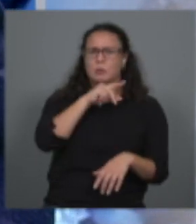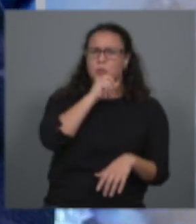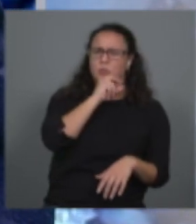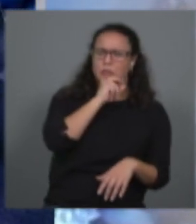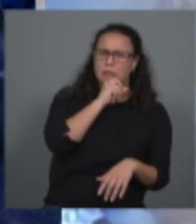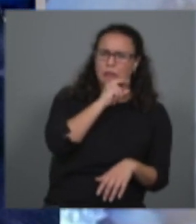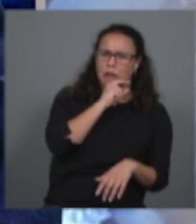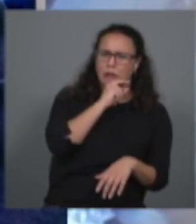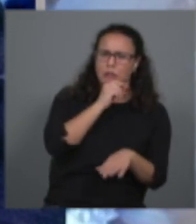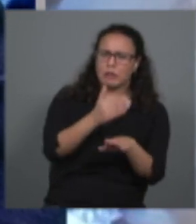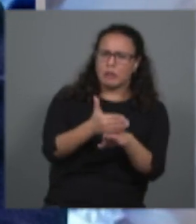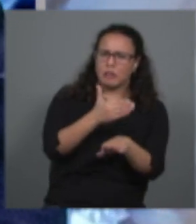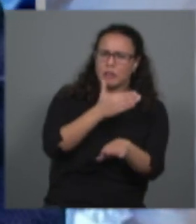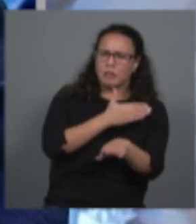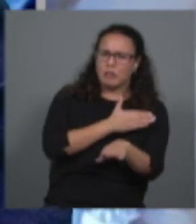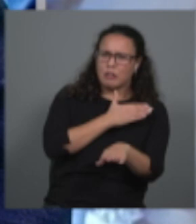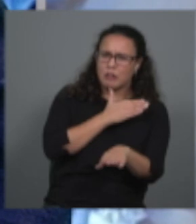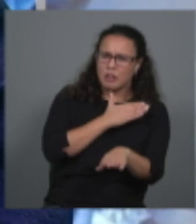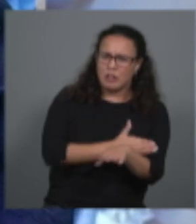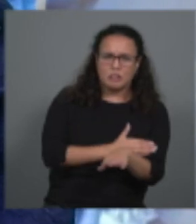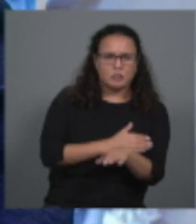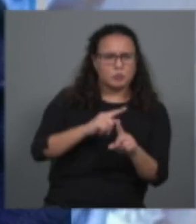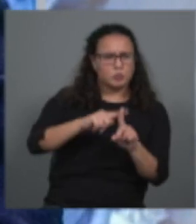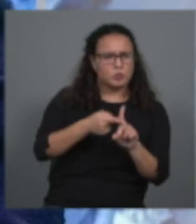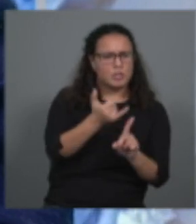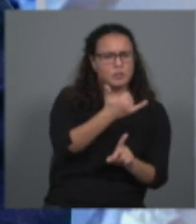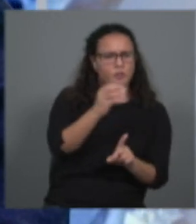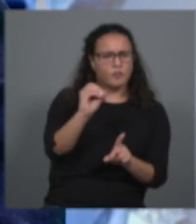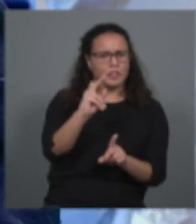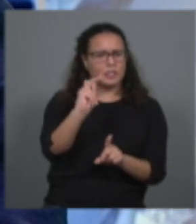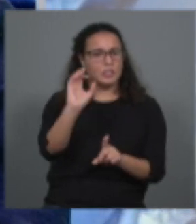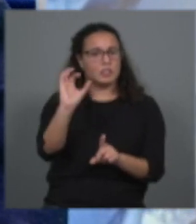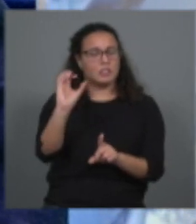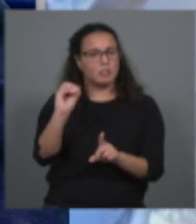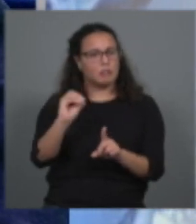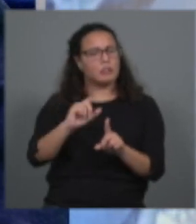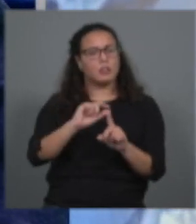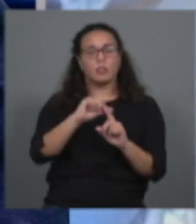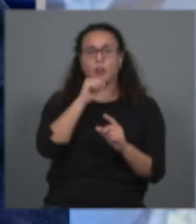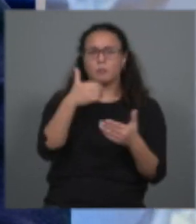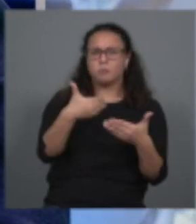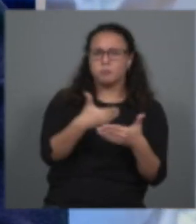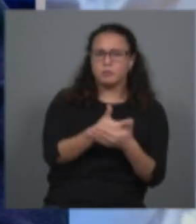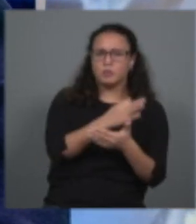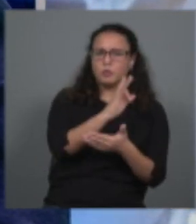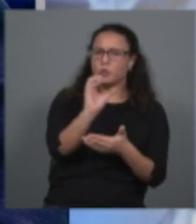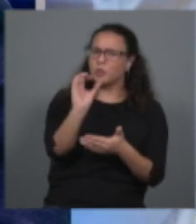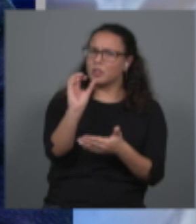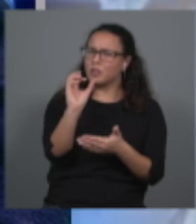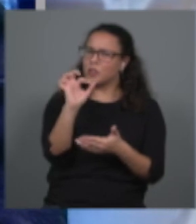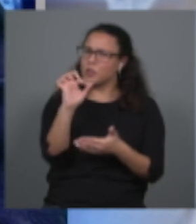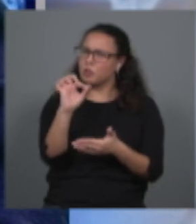Estamos muito nos anos 20, nos anos 30, ele morreu em 48, ele só